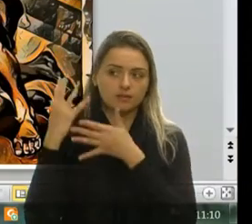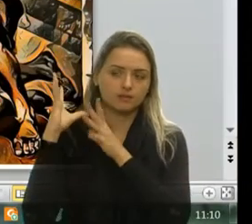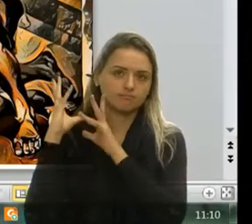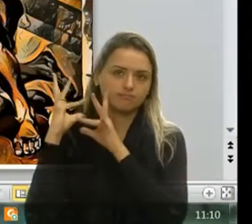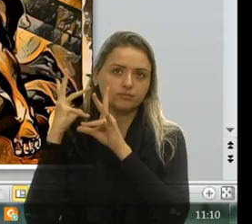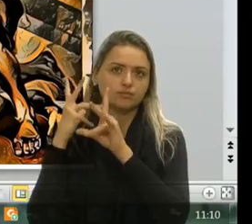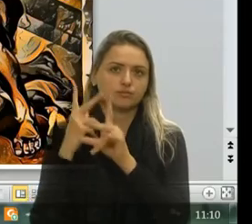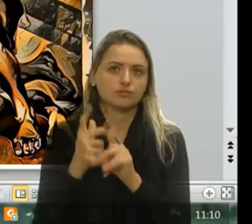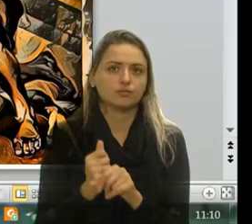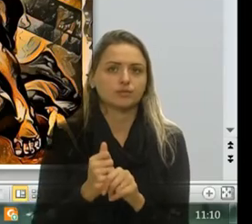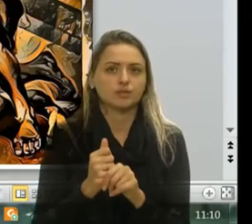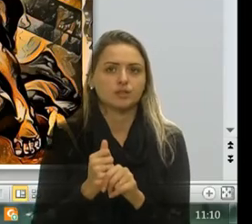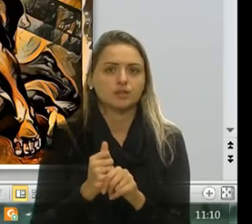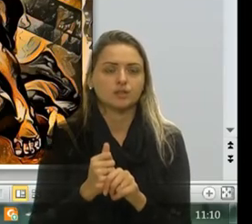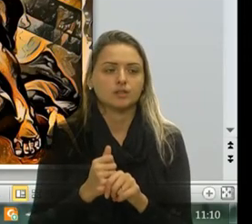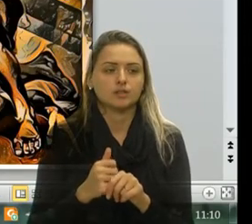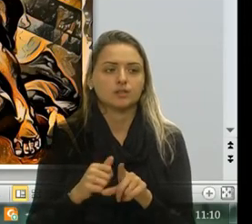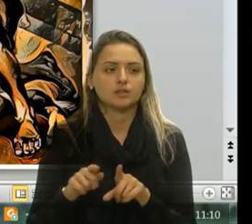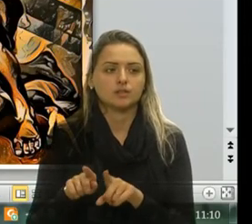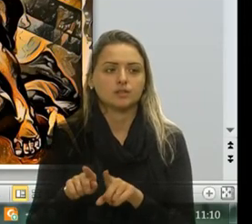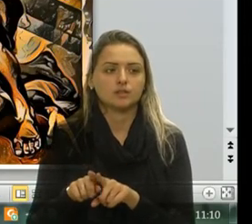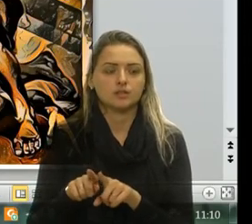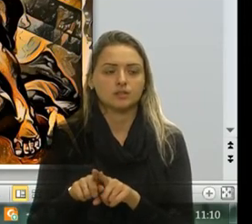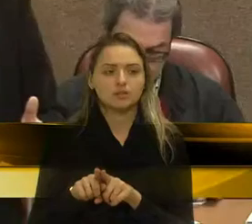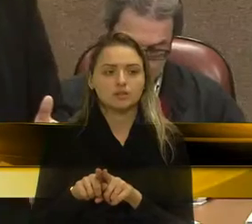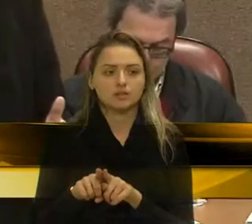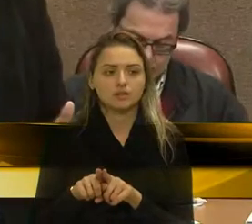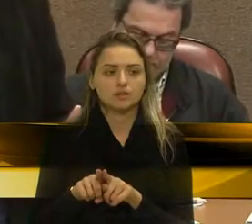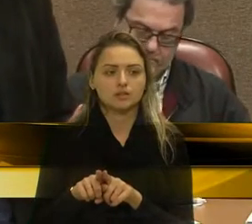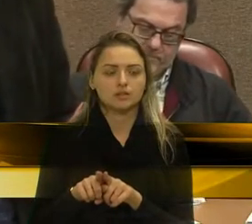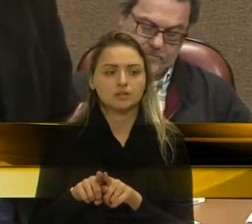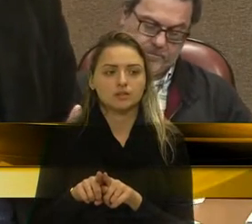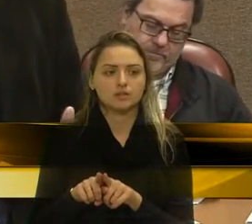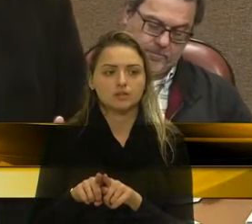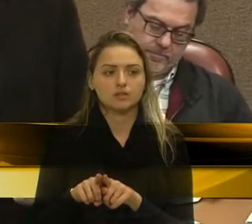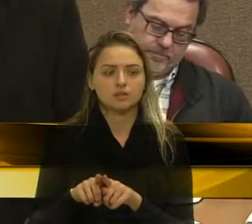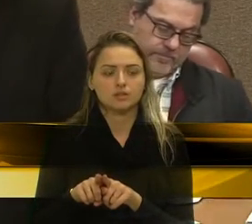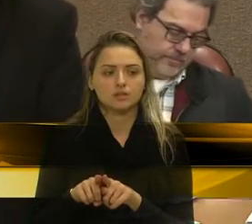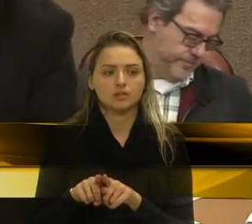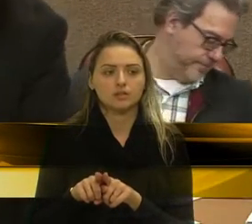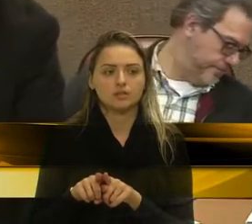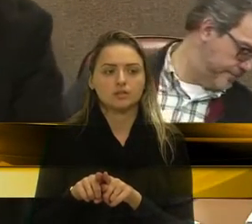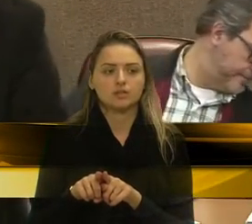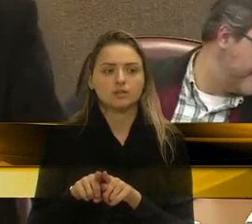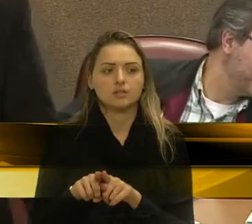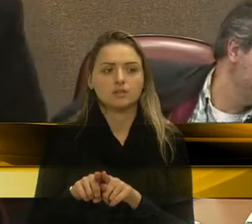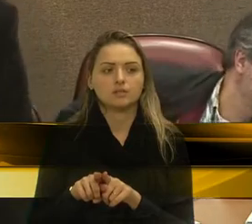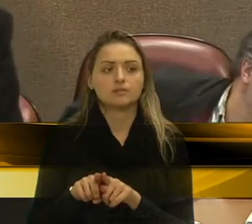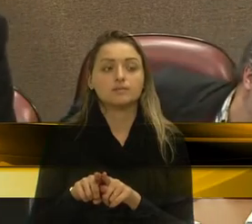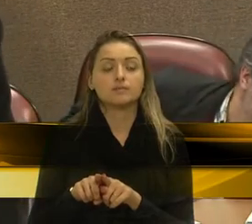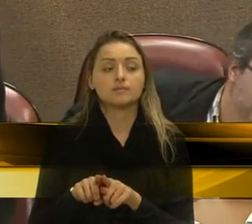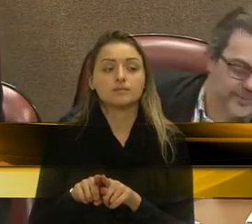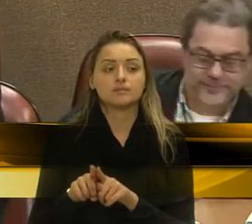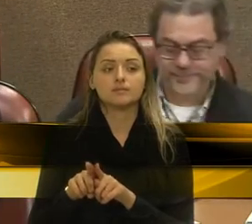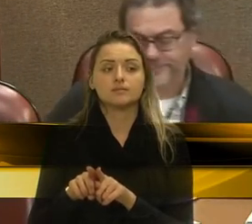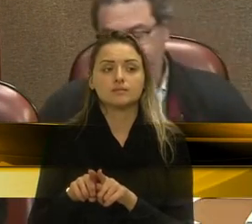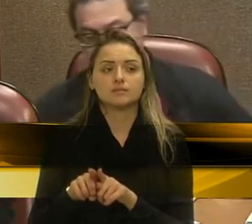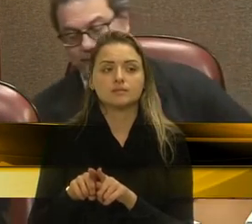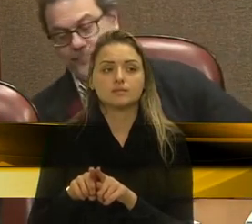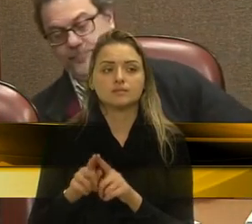para contextualizar um pouco este momento importante em que nós estamos discutindo